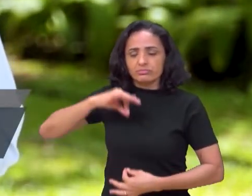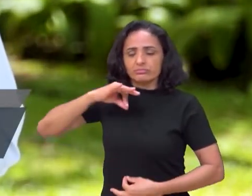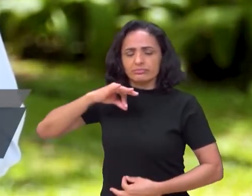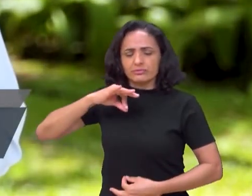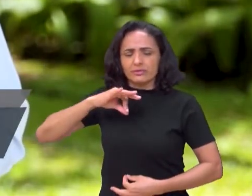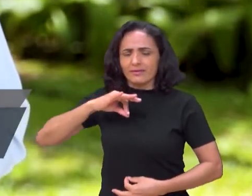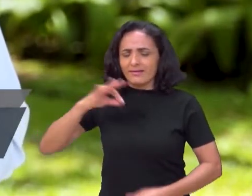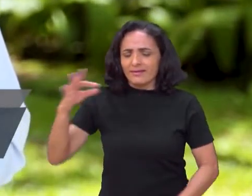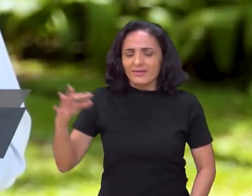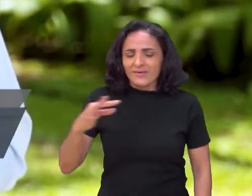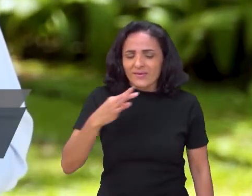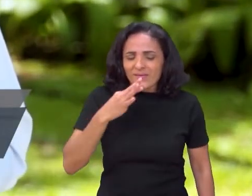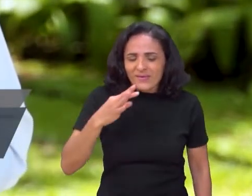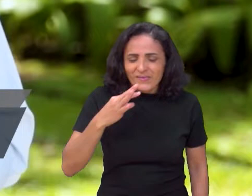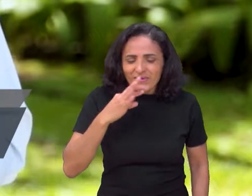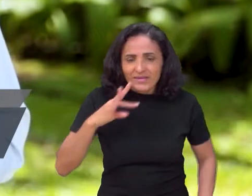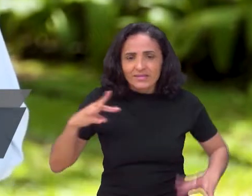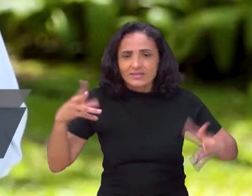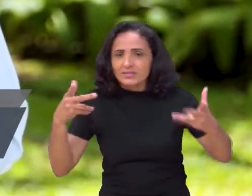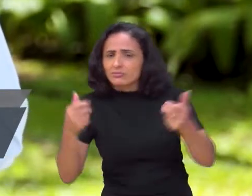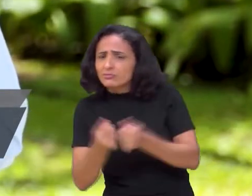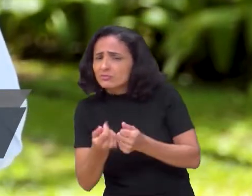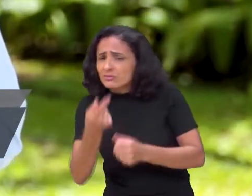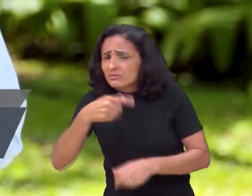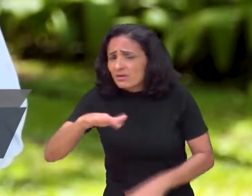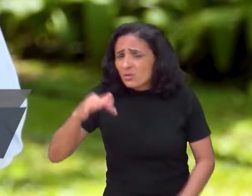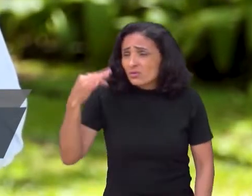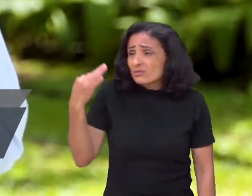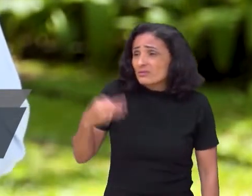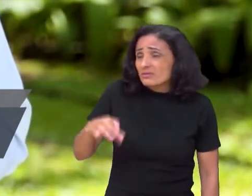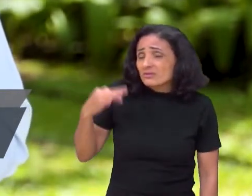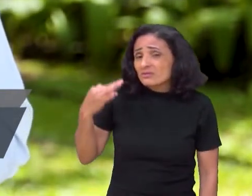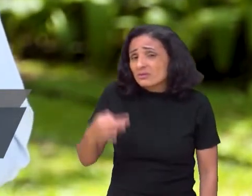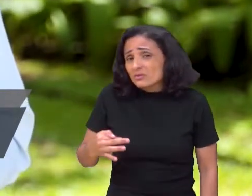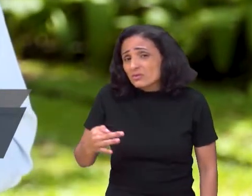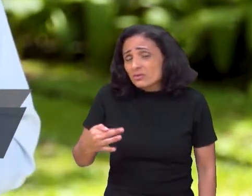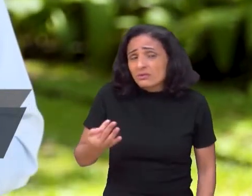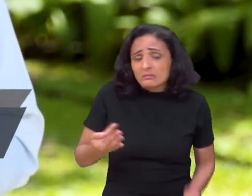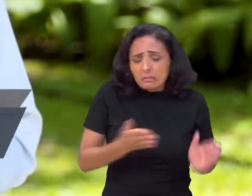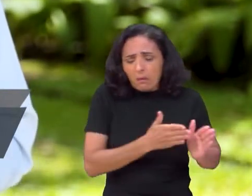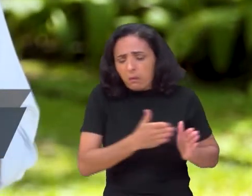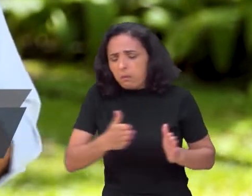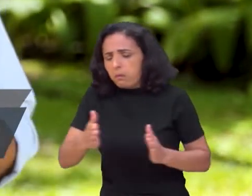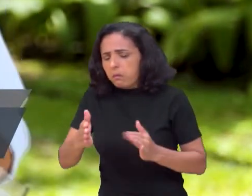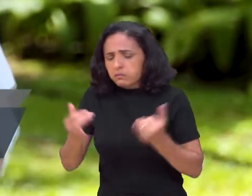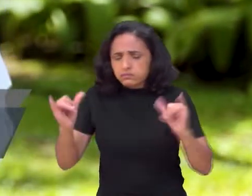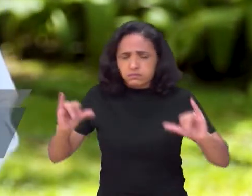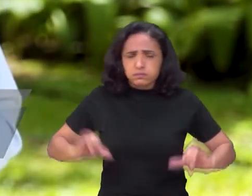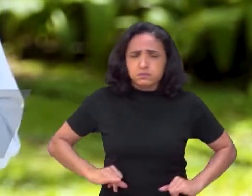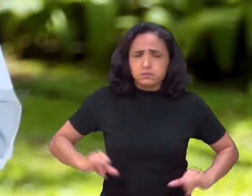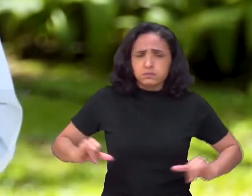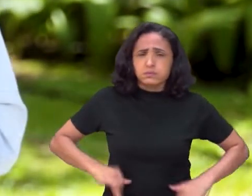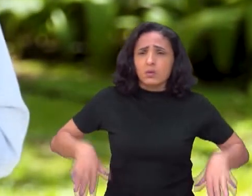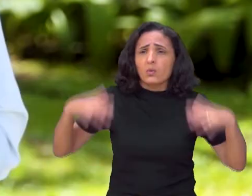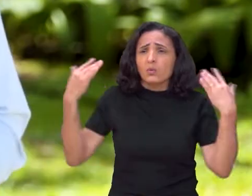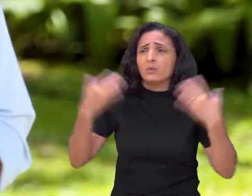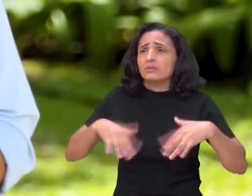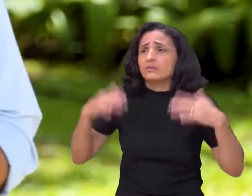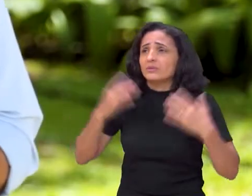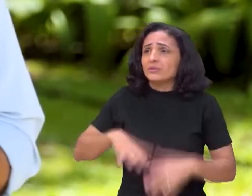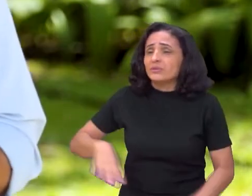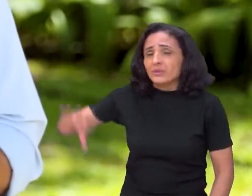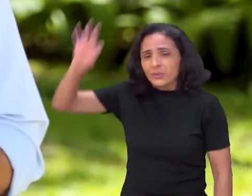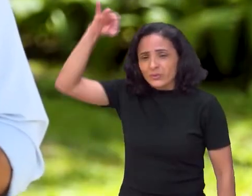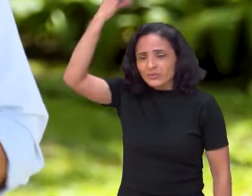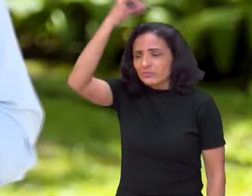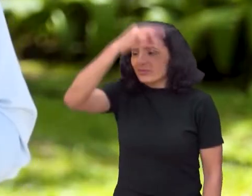quem sabe quais são as tuas dores, as tuas alegrias, as tuas frustrações. Ele é Deus. Ele sabe de todas as